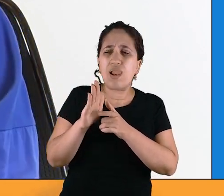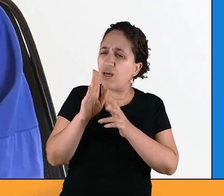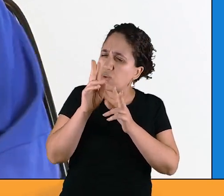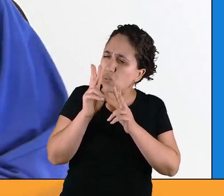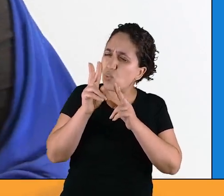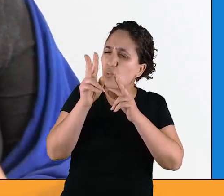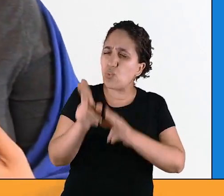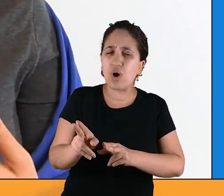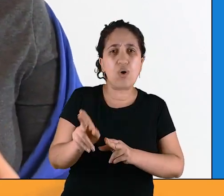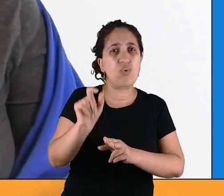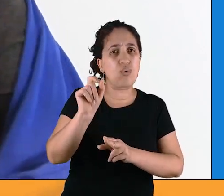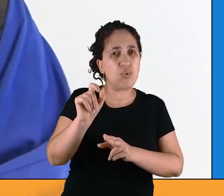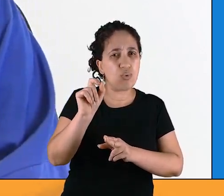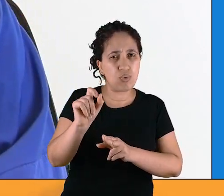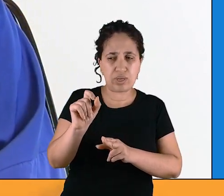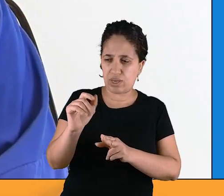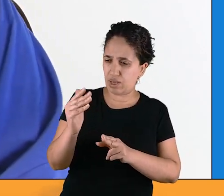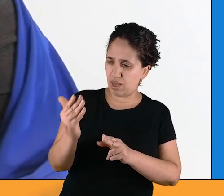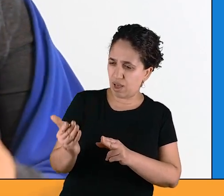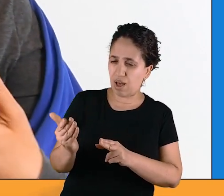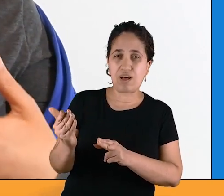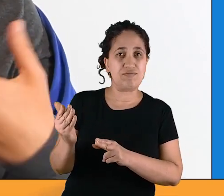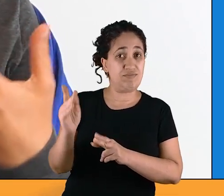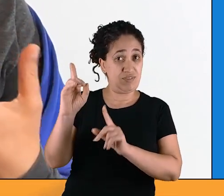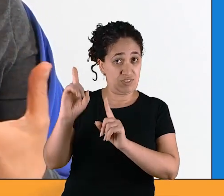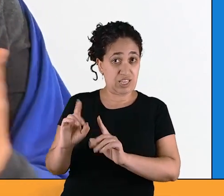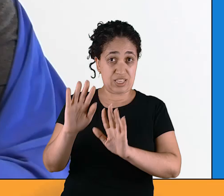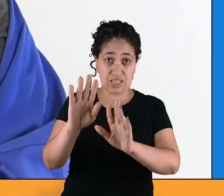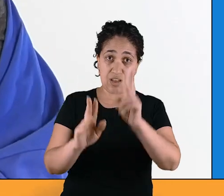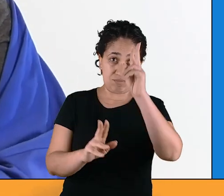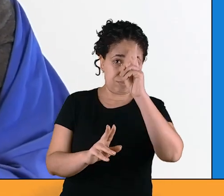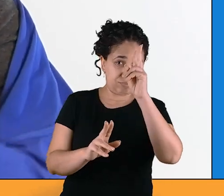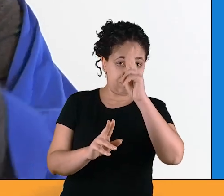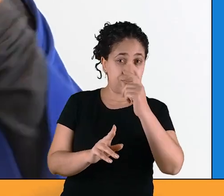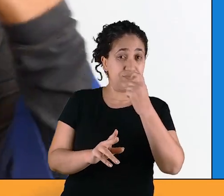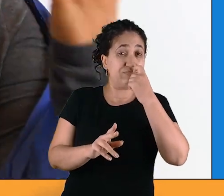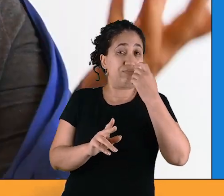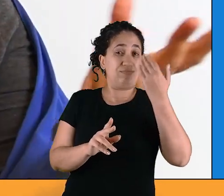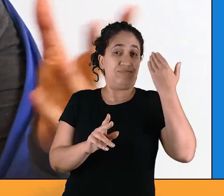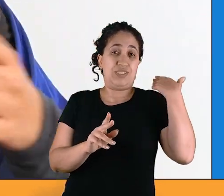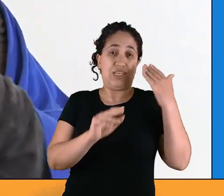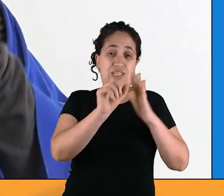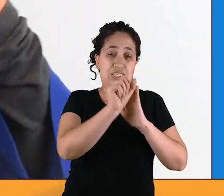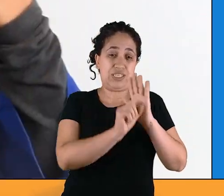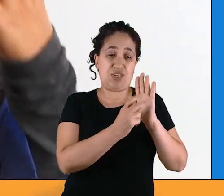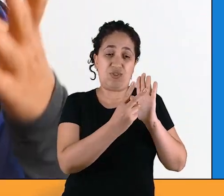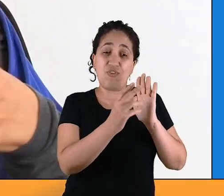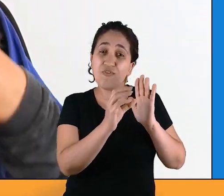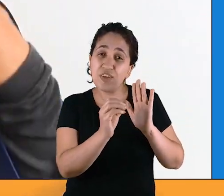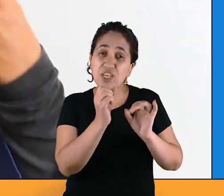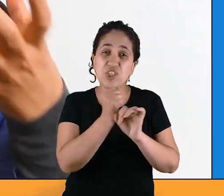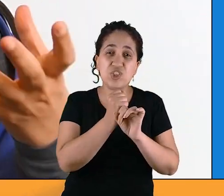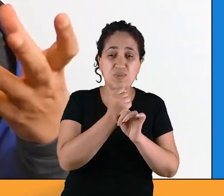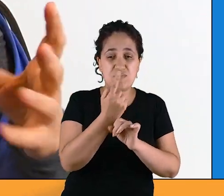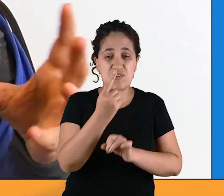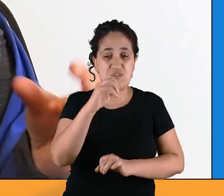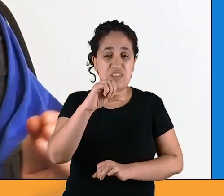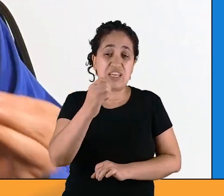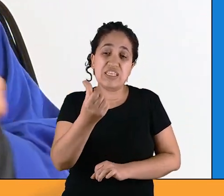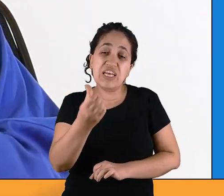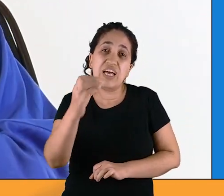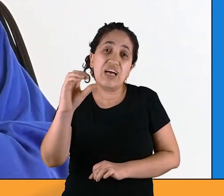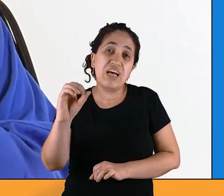no mesmo sentido, elas são análogas. Então, na história recente mesmo, do século XX, anos 60,